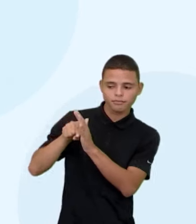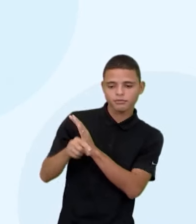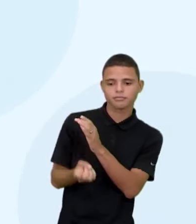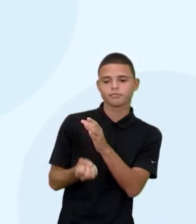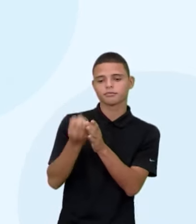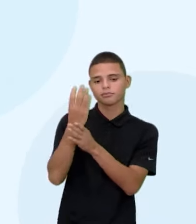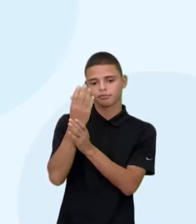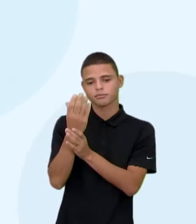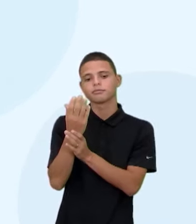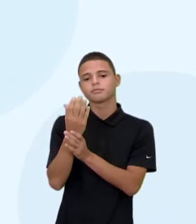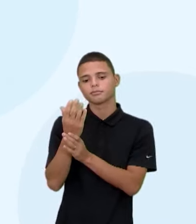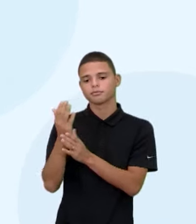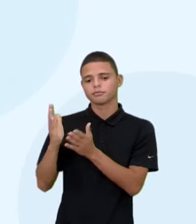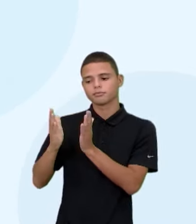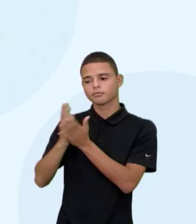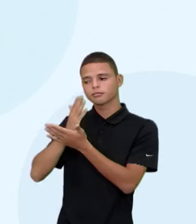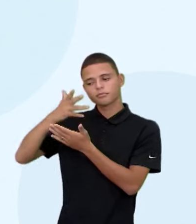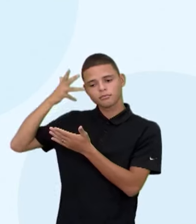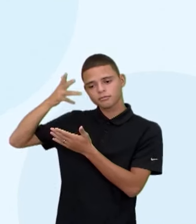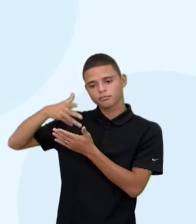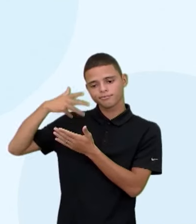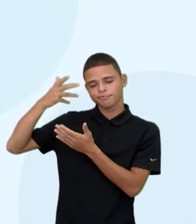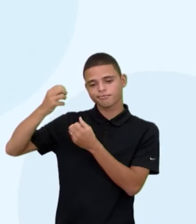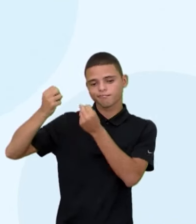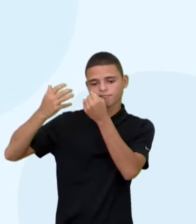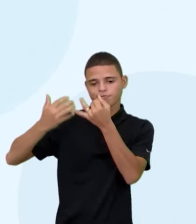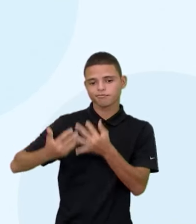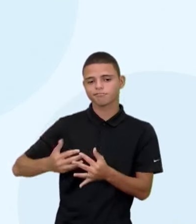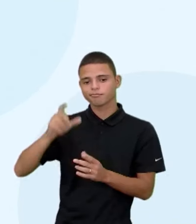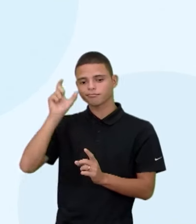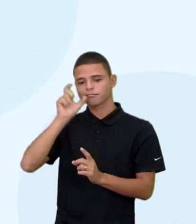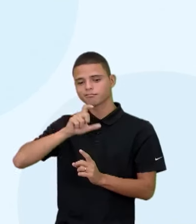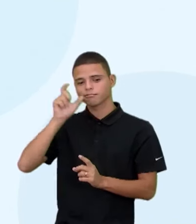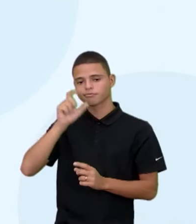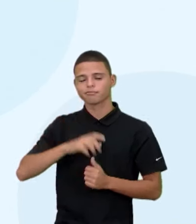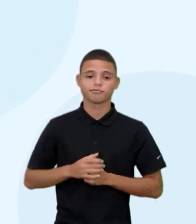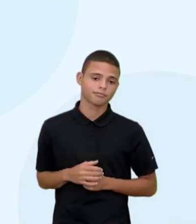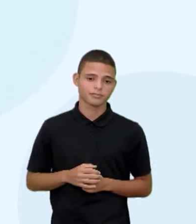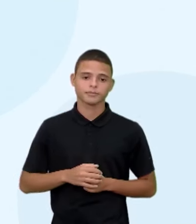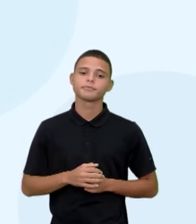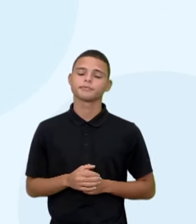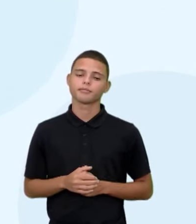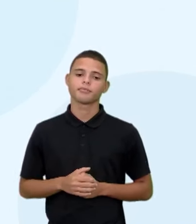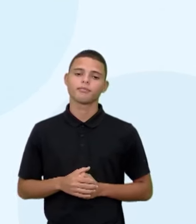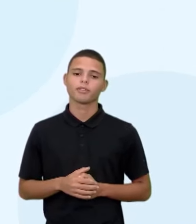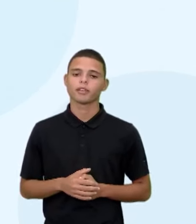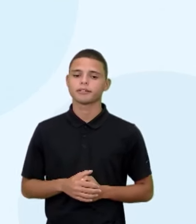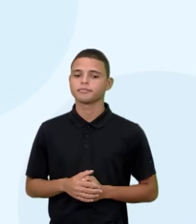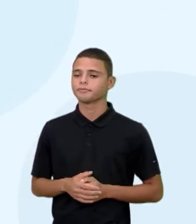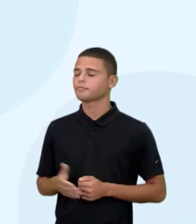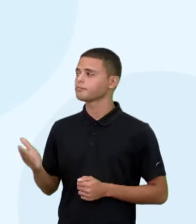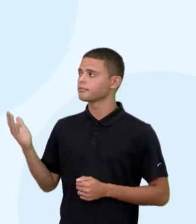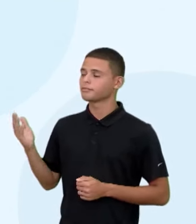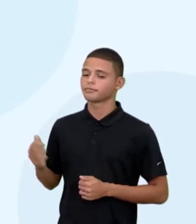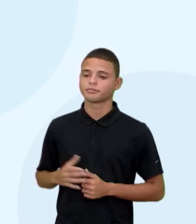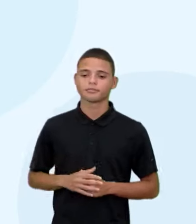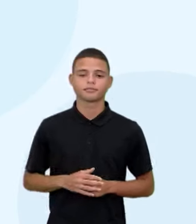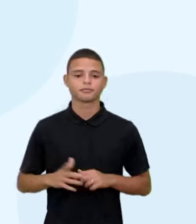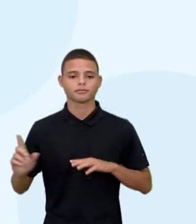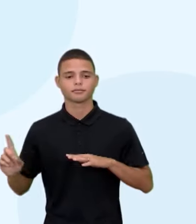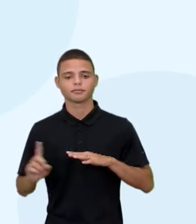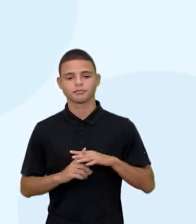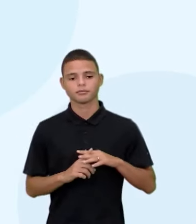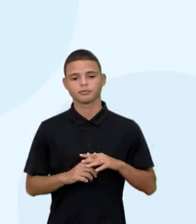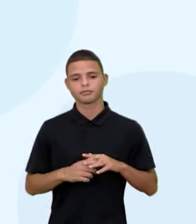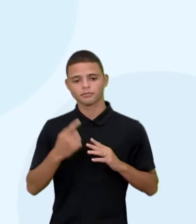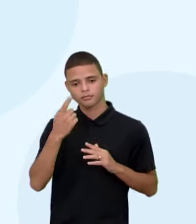produzir discursos de forma crítica. Aqui novamente o nosso quadro integrador, nós vamos apreciar